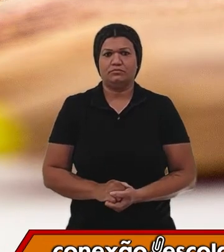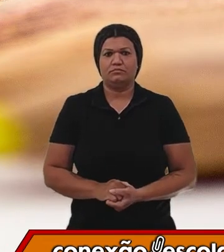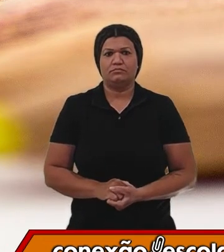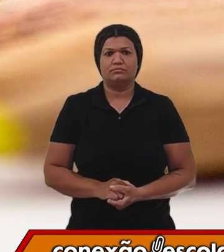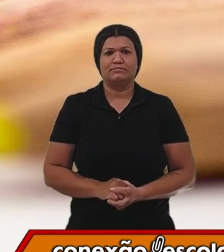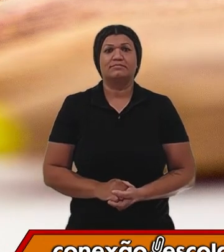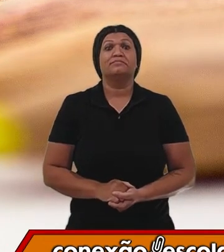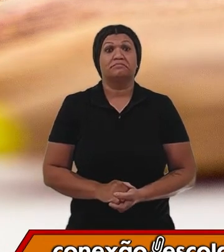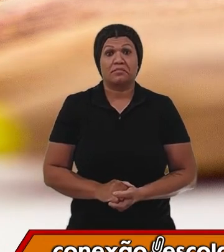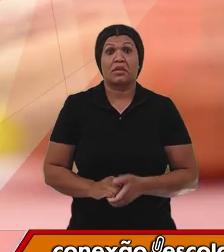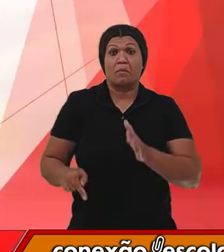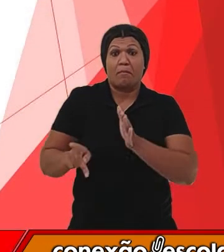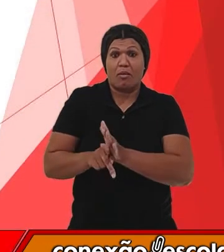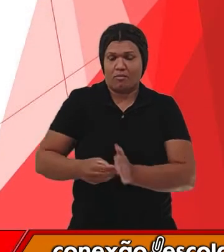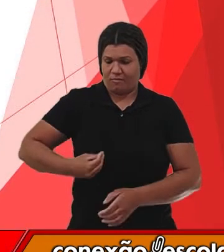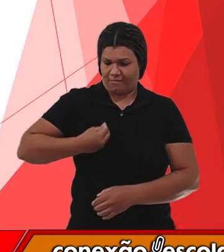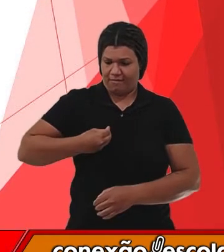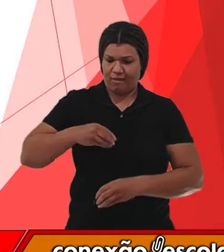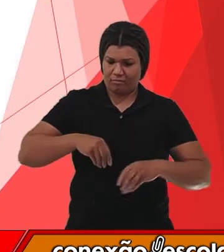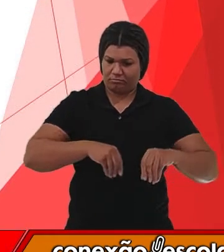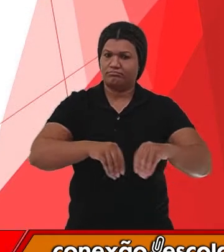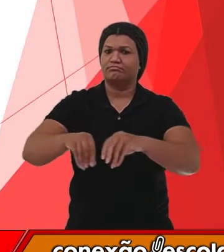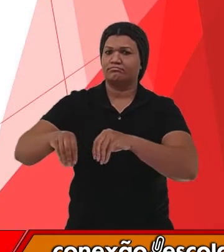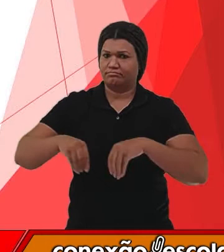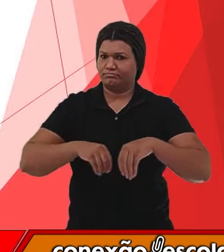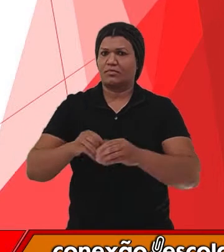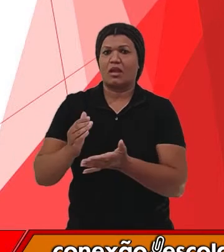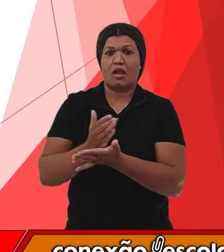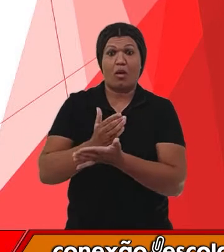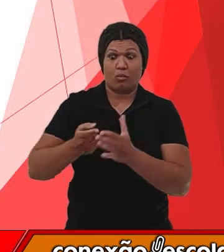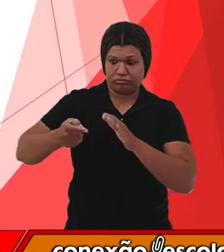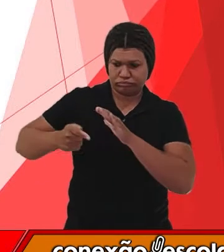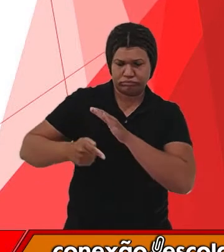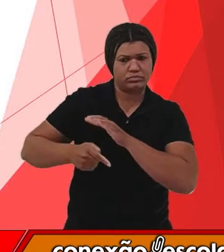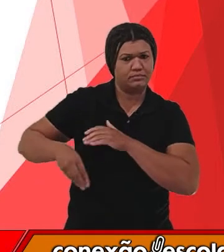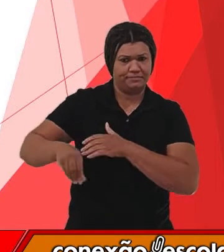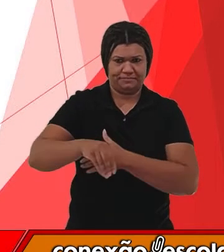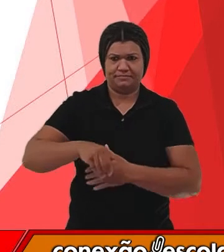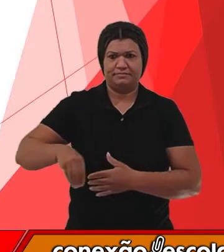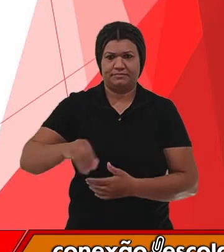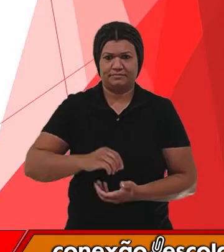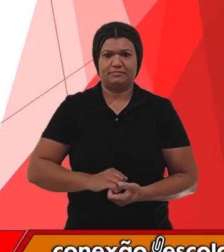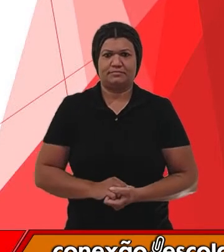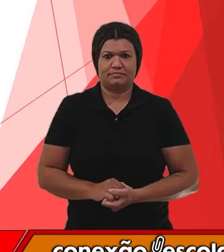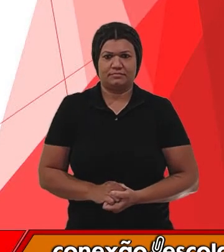Tá, eles são terrestres, Isabela. Alguns vivem no solo.